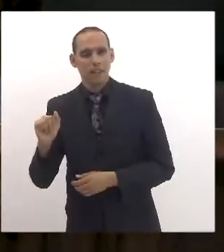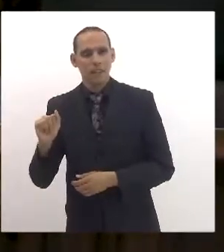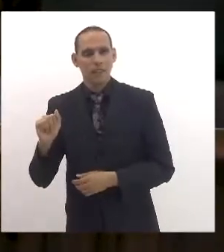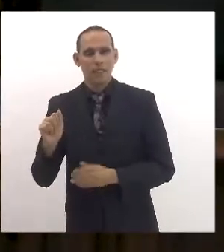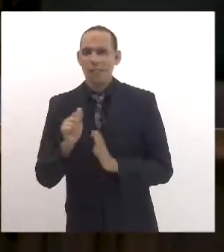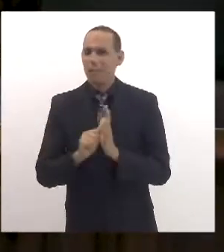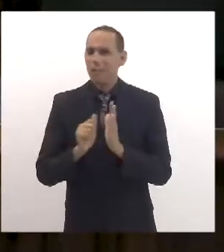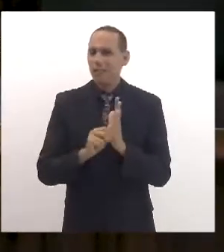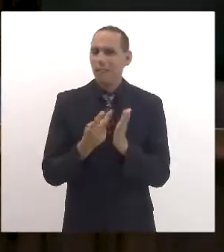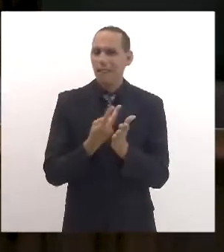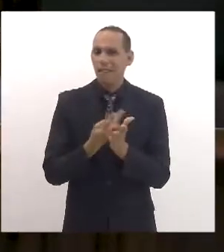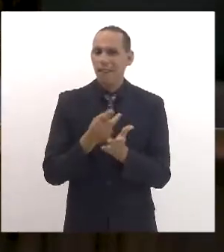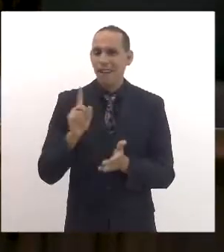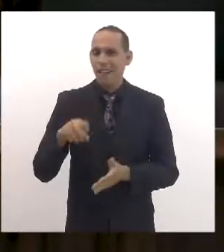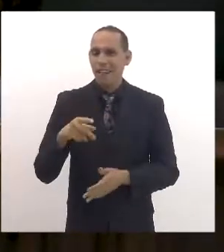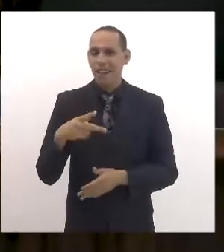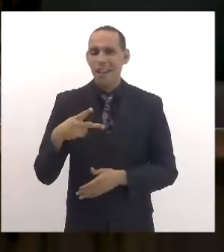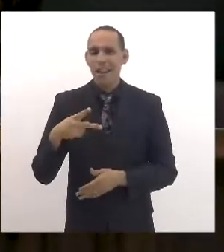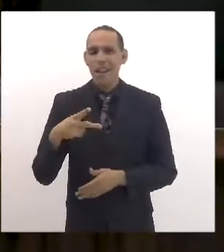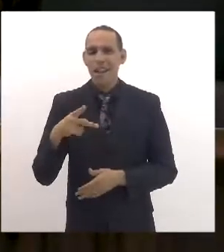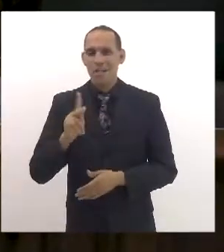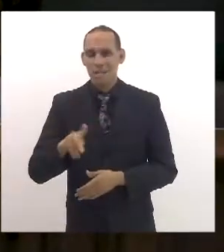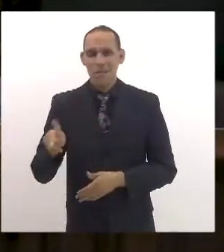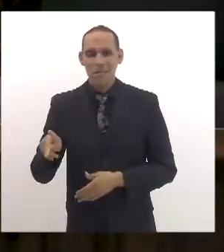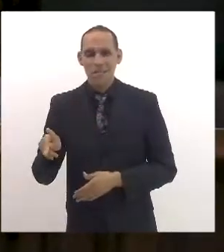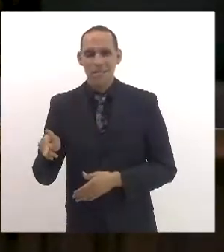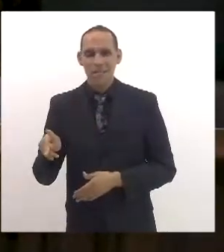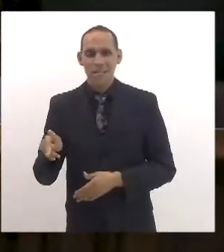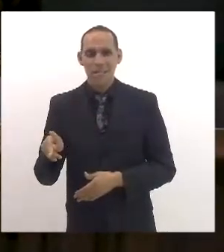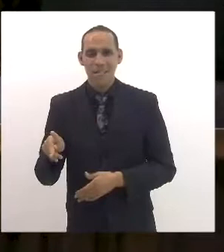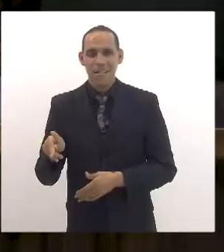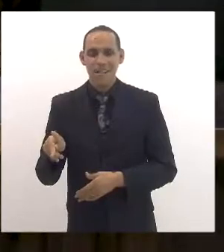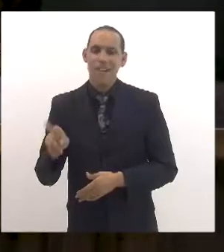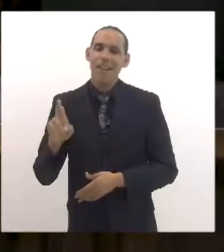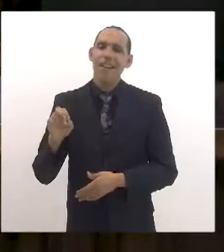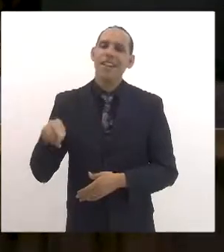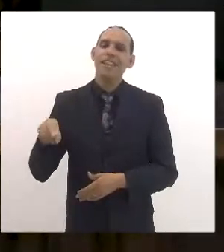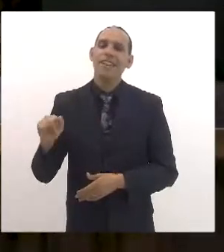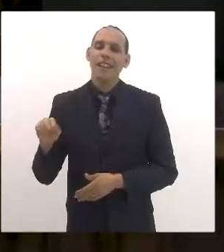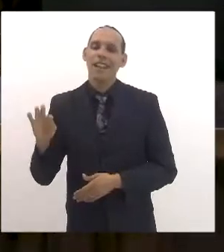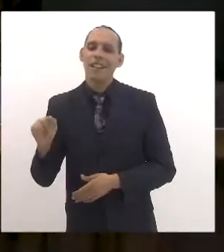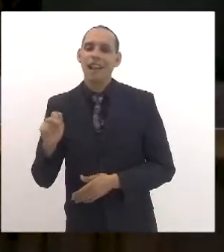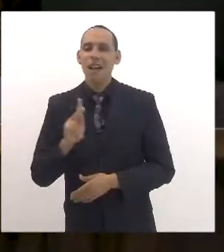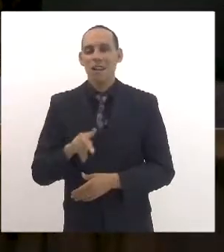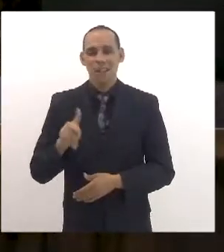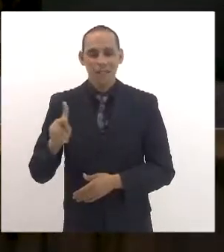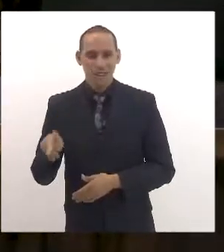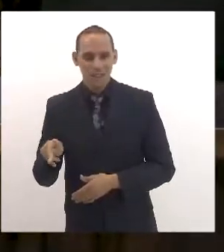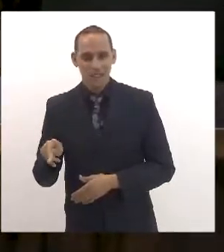escreveram Renata e professor, agora eu não sei. Renata, professora titular da Universidade Federal do Rio de